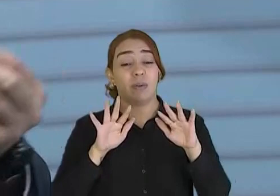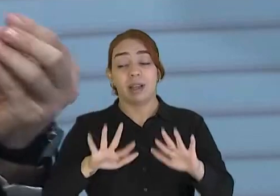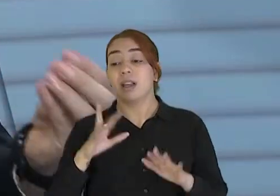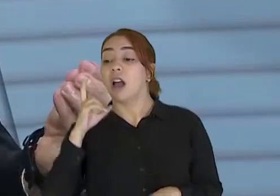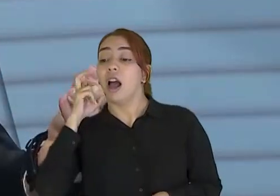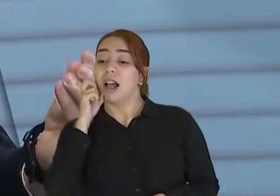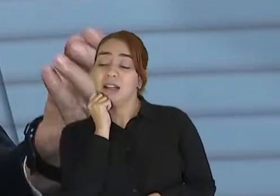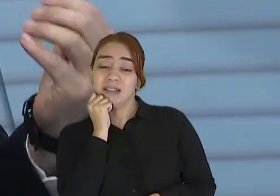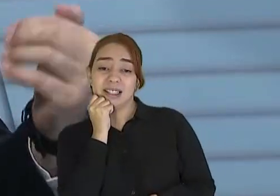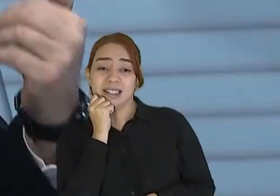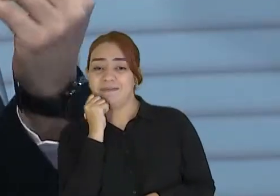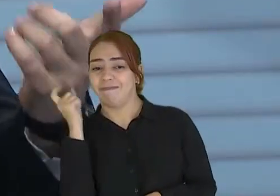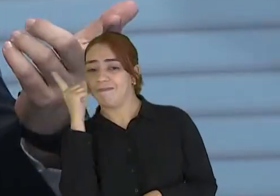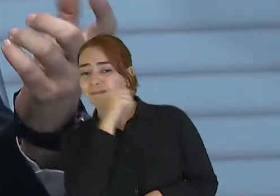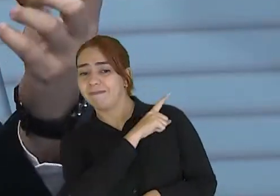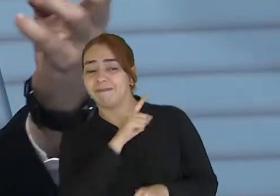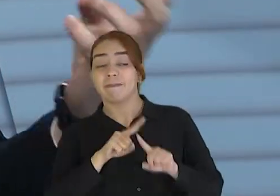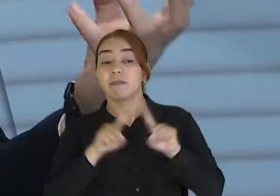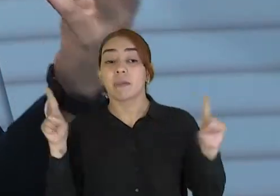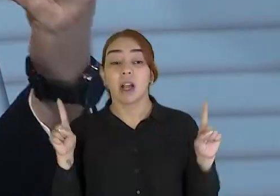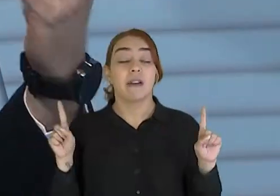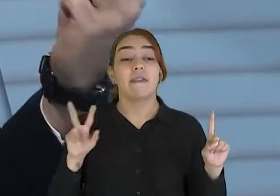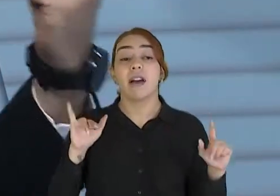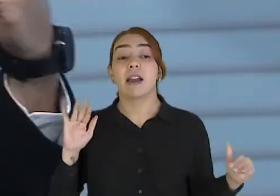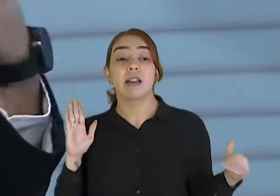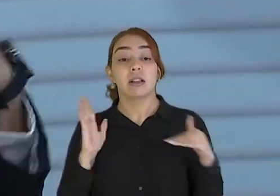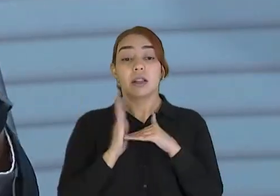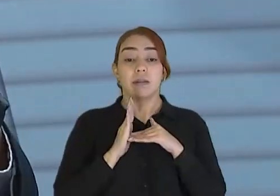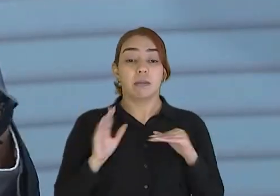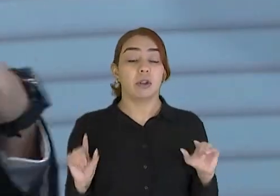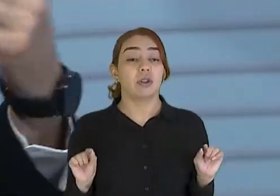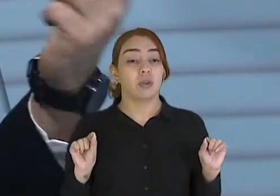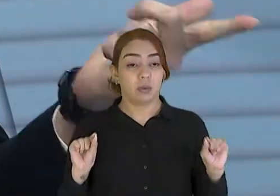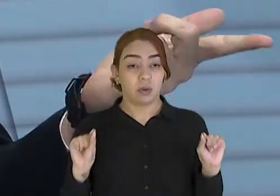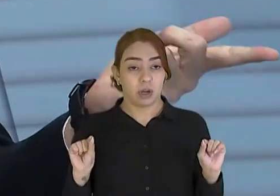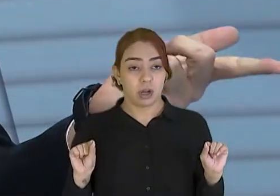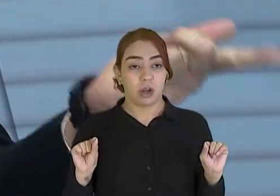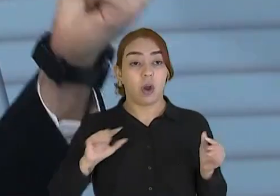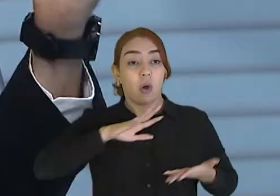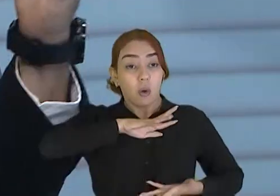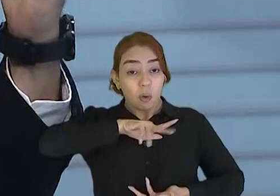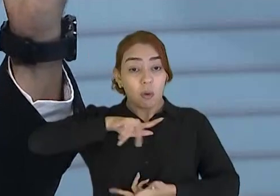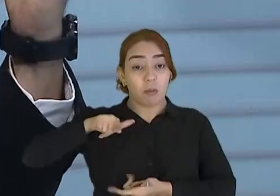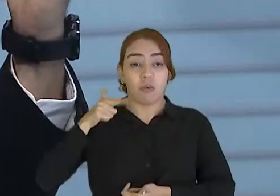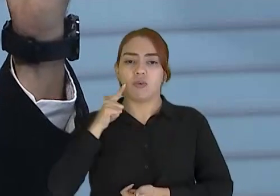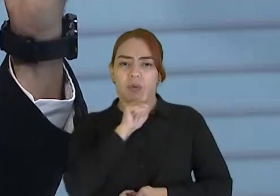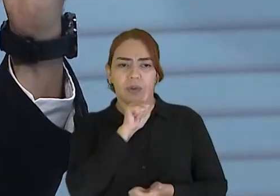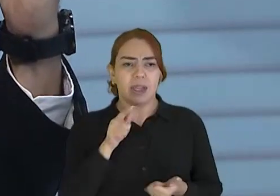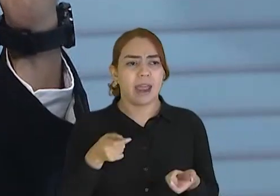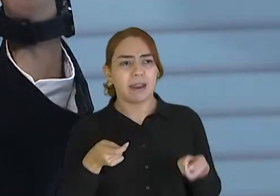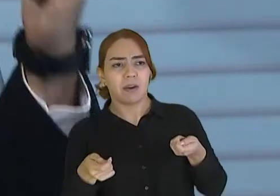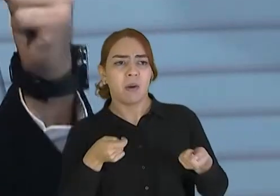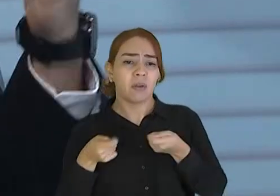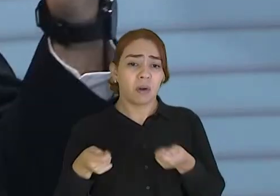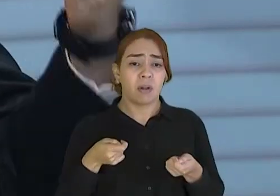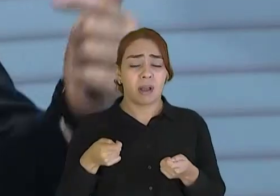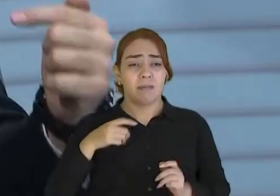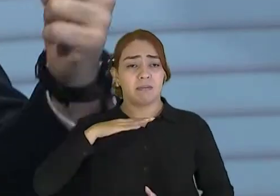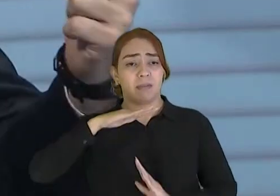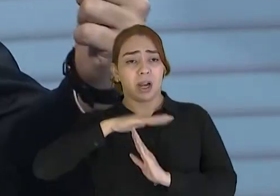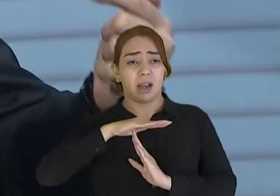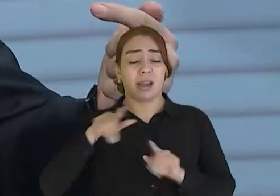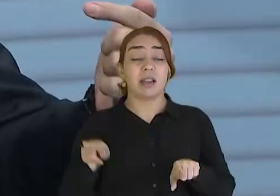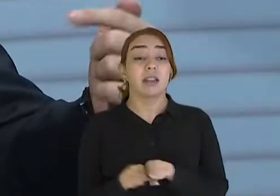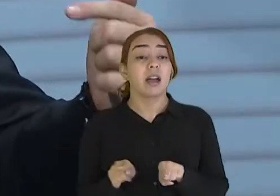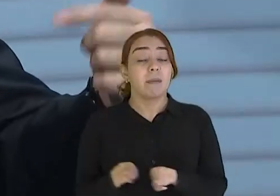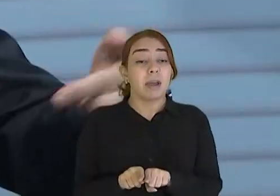lucros, mas é que está. Até que ponto? Quanto é que o planeta suporta? Aí vem a sua pergunta inicial. Qual seria o tempo de